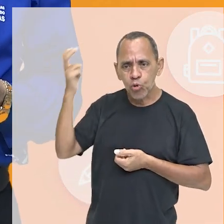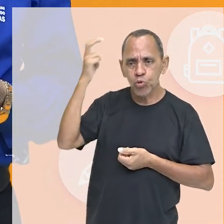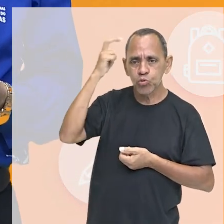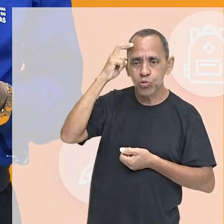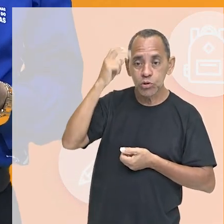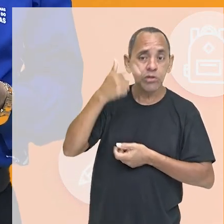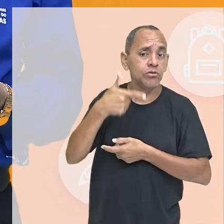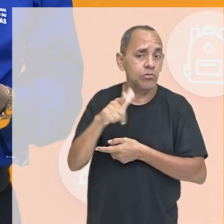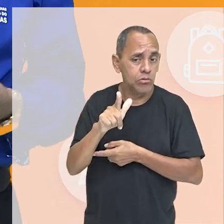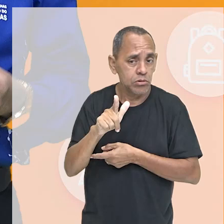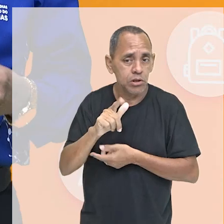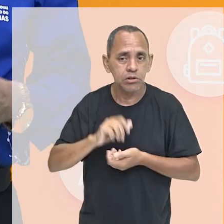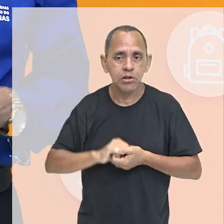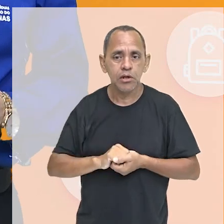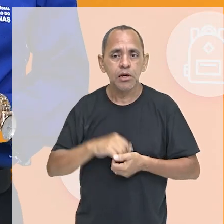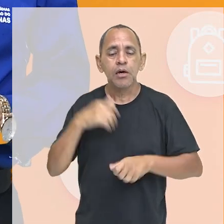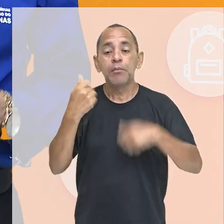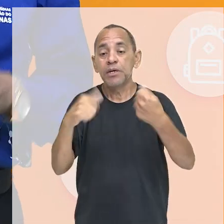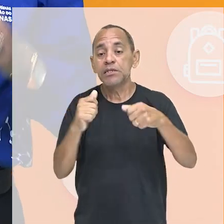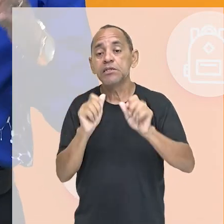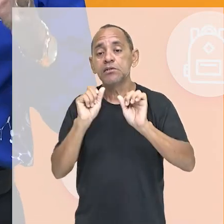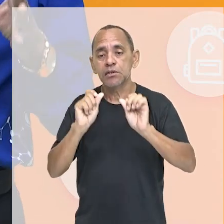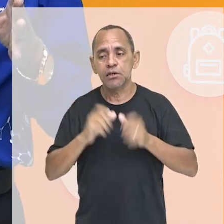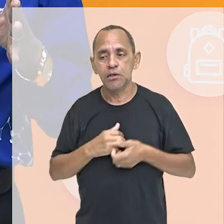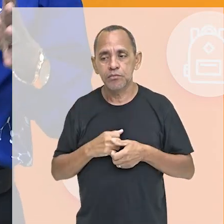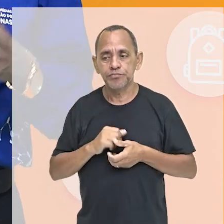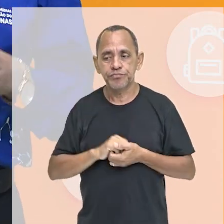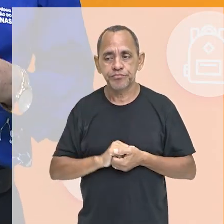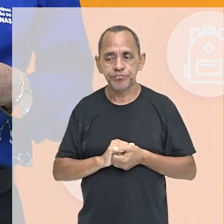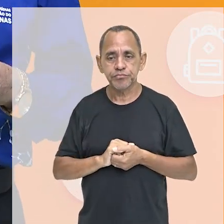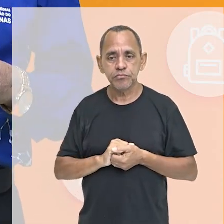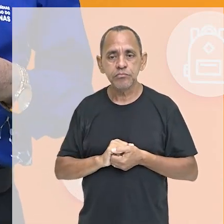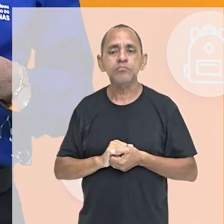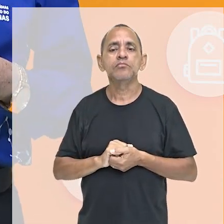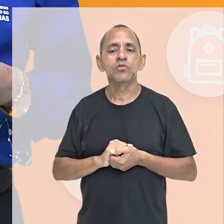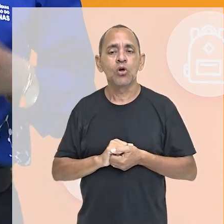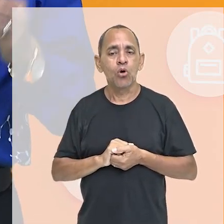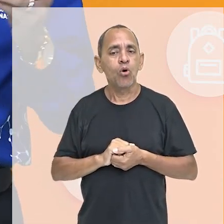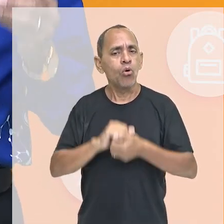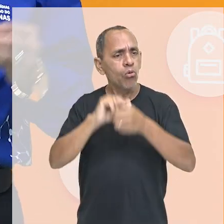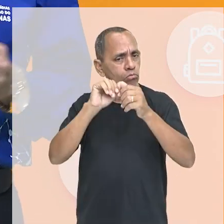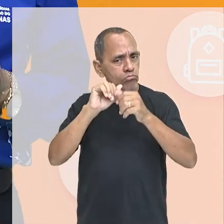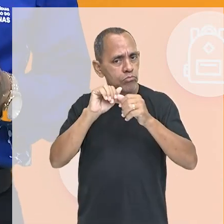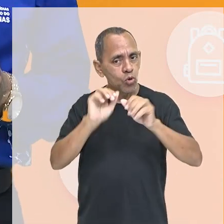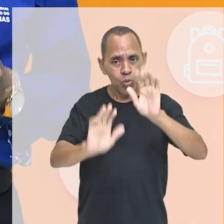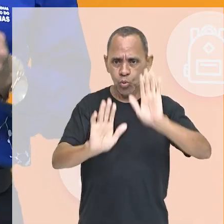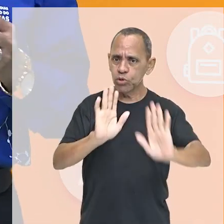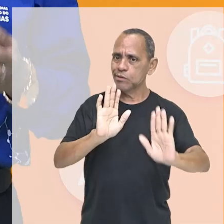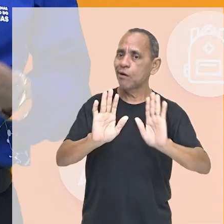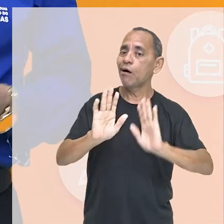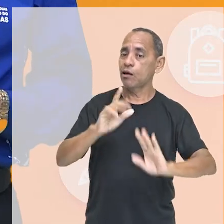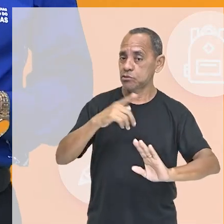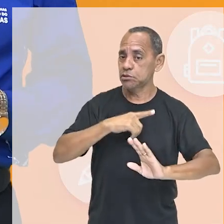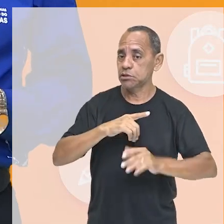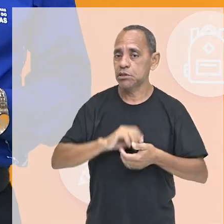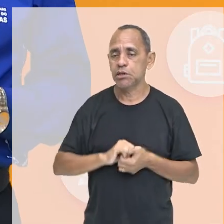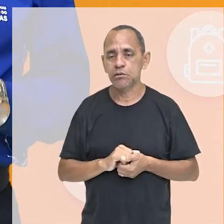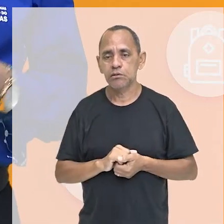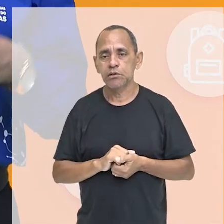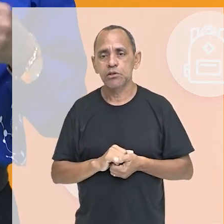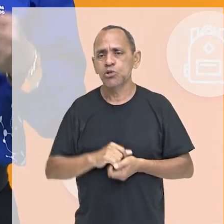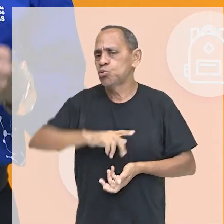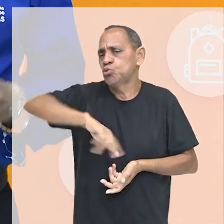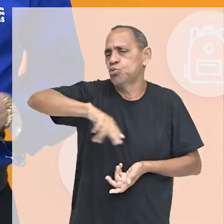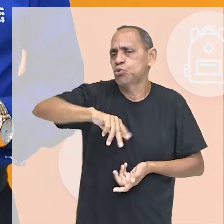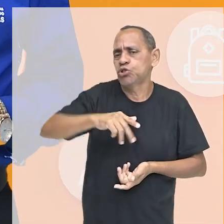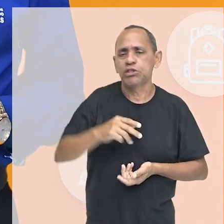ter muito cuidado, porque até hoje ainda pode-se pensar que existem culturas que são superiores.